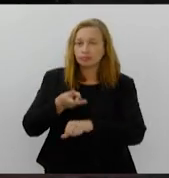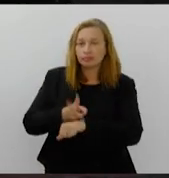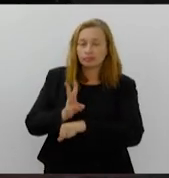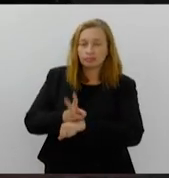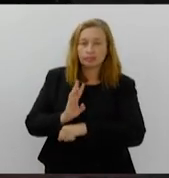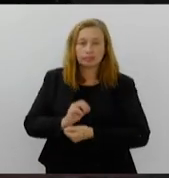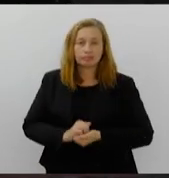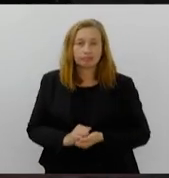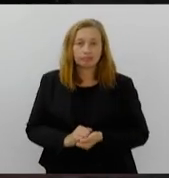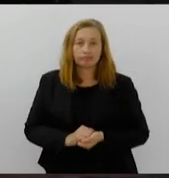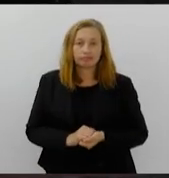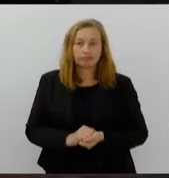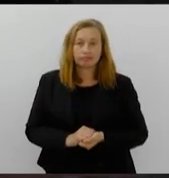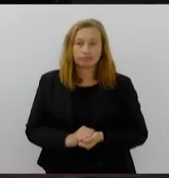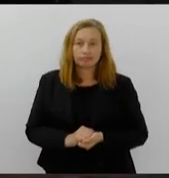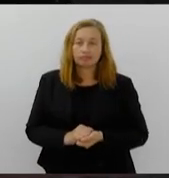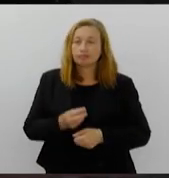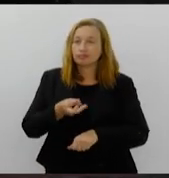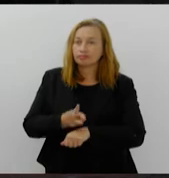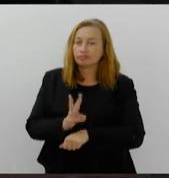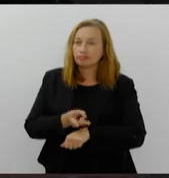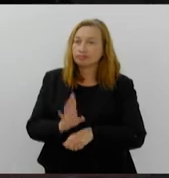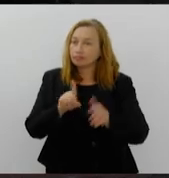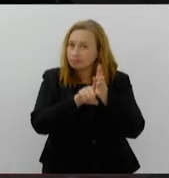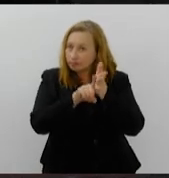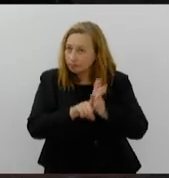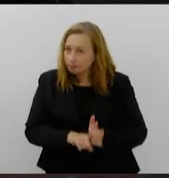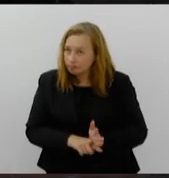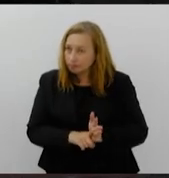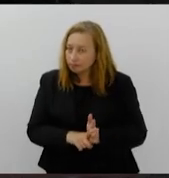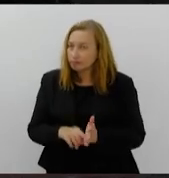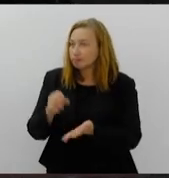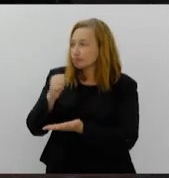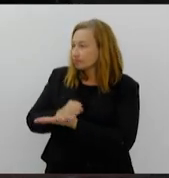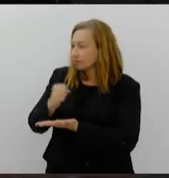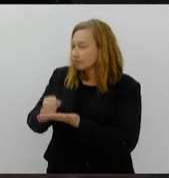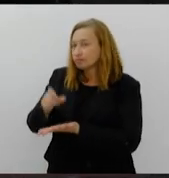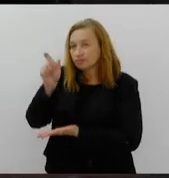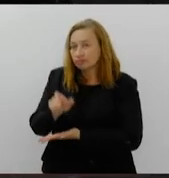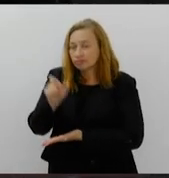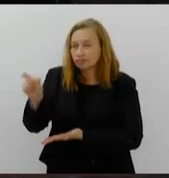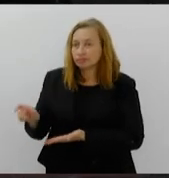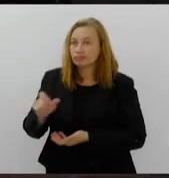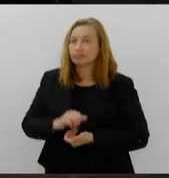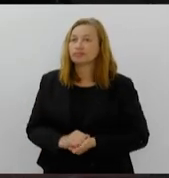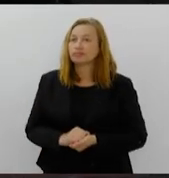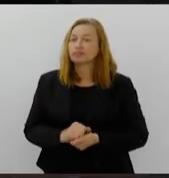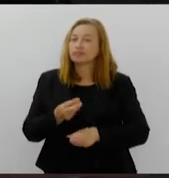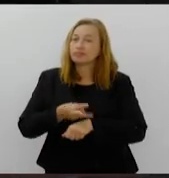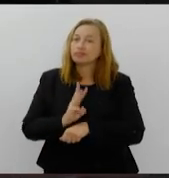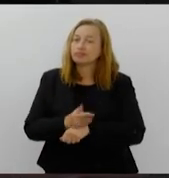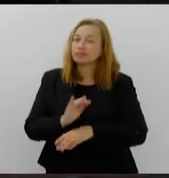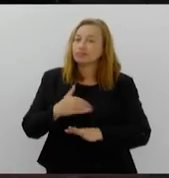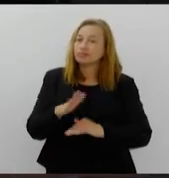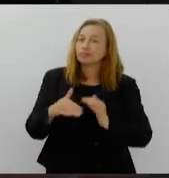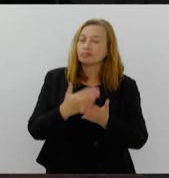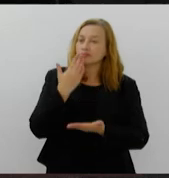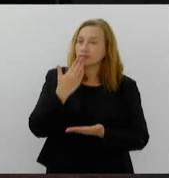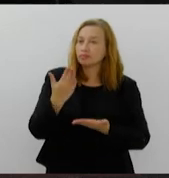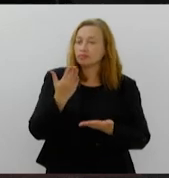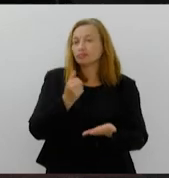terceirização. Terceiriza exames, terceiriza a contratação de pessoal, terceiriza todo tipo de